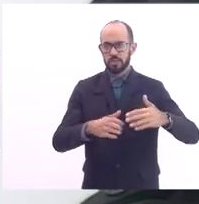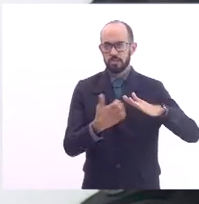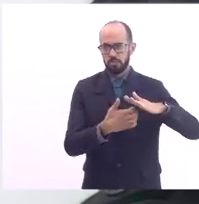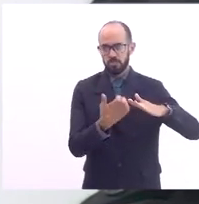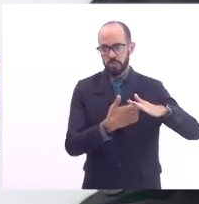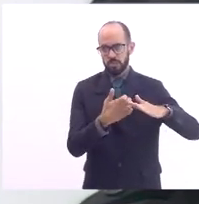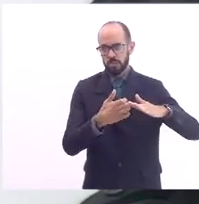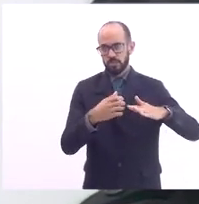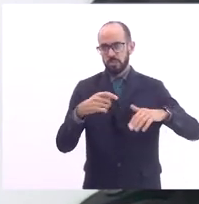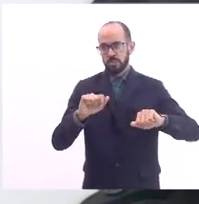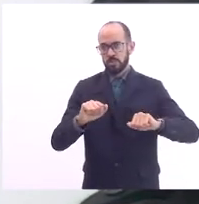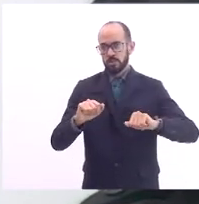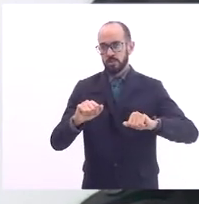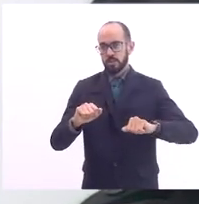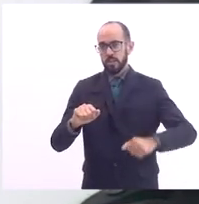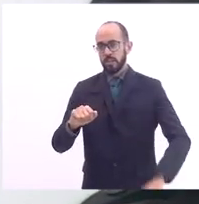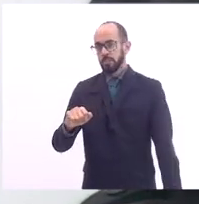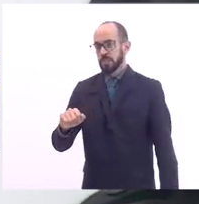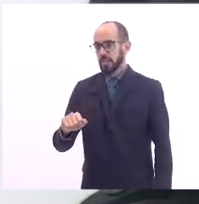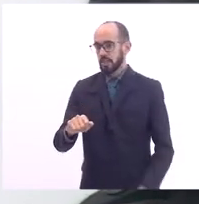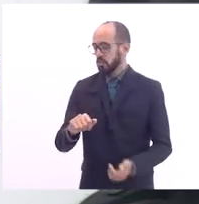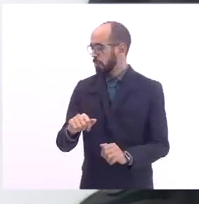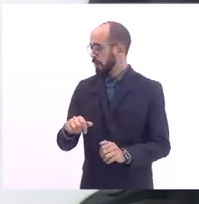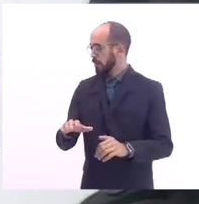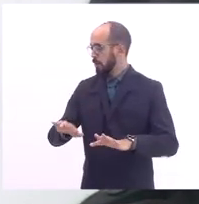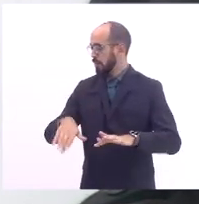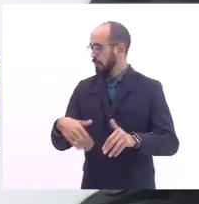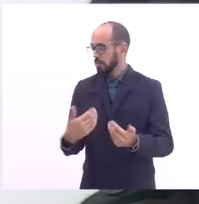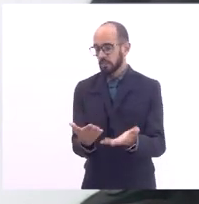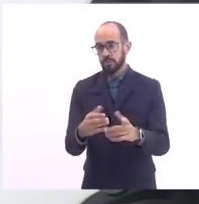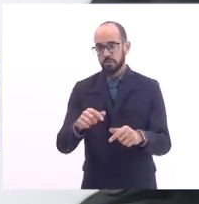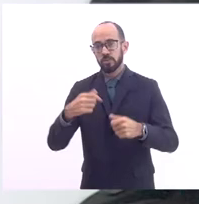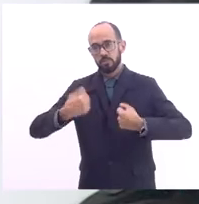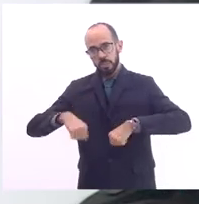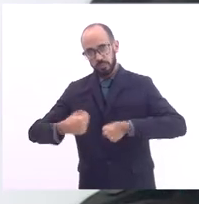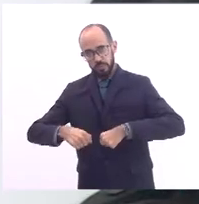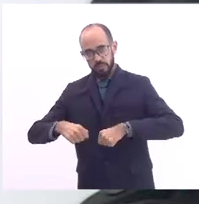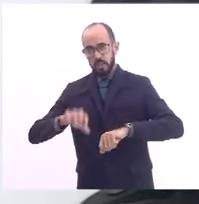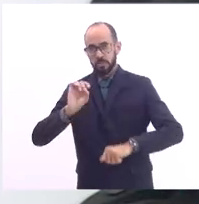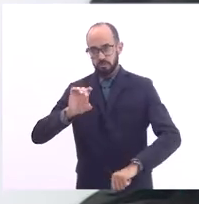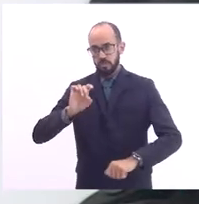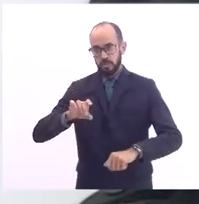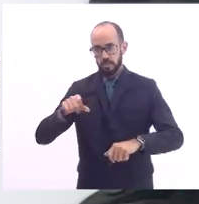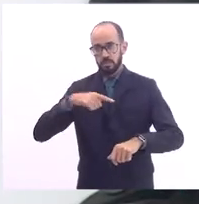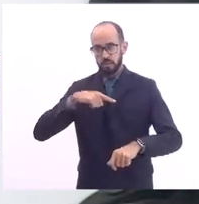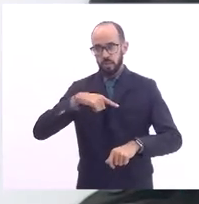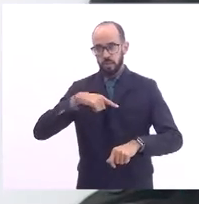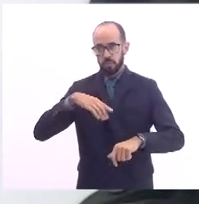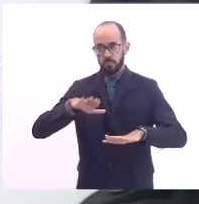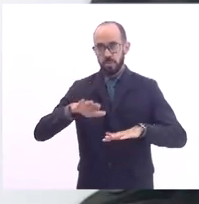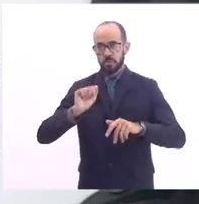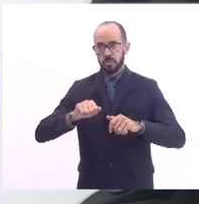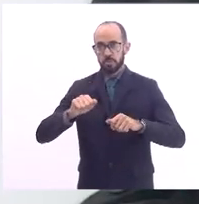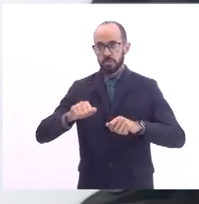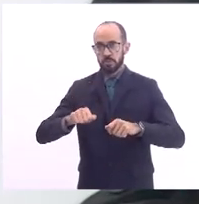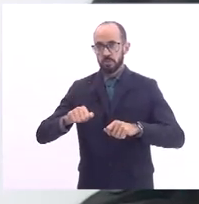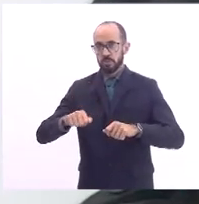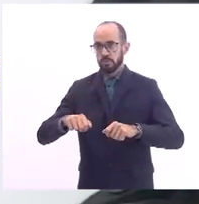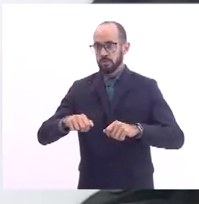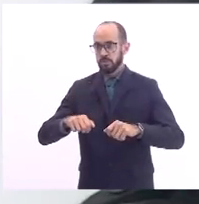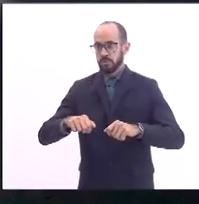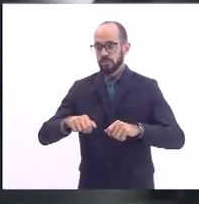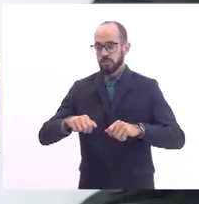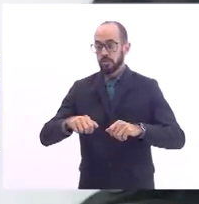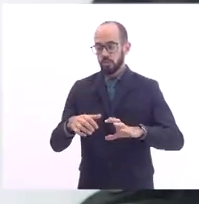têm algumas regras específicas e algumas condições especiais de atendimento. Então, o que estava